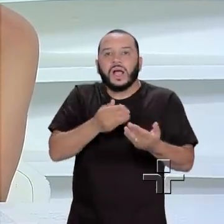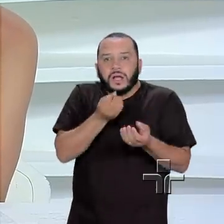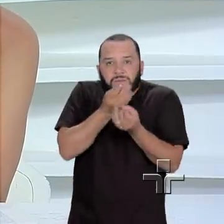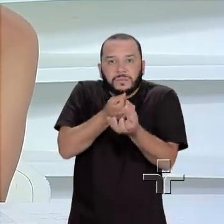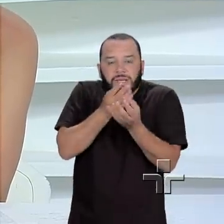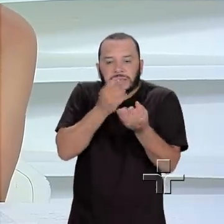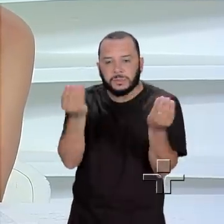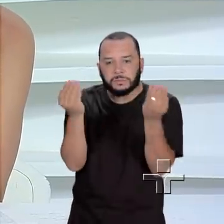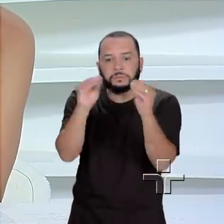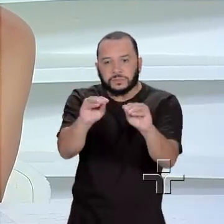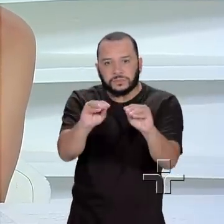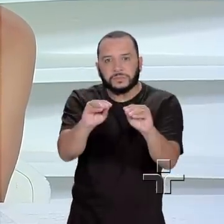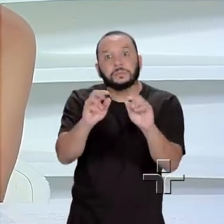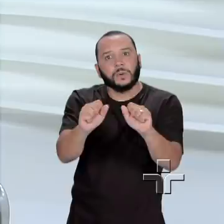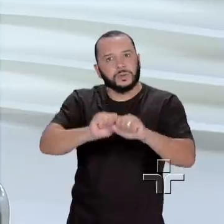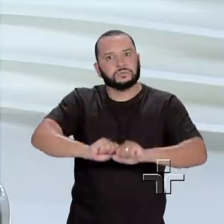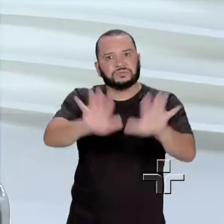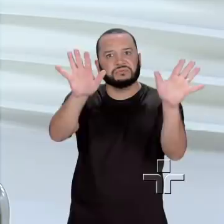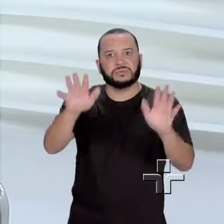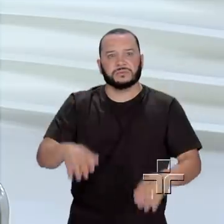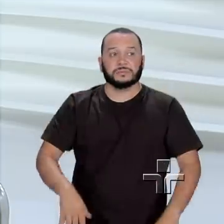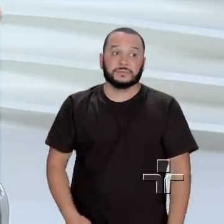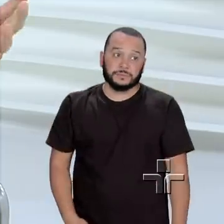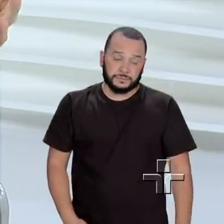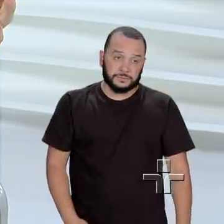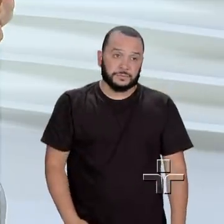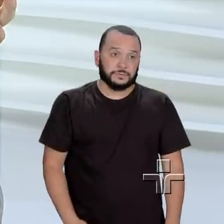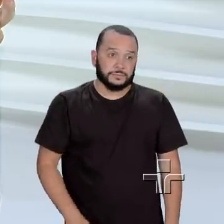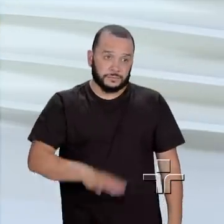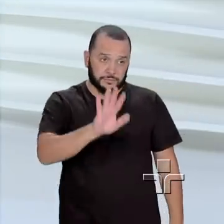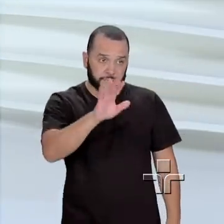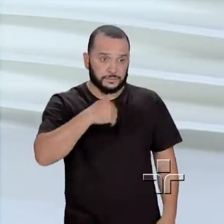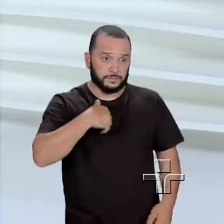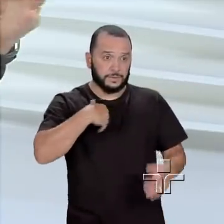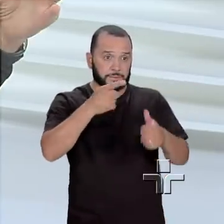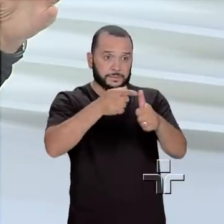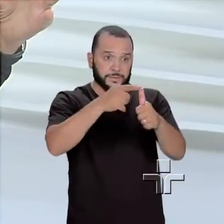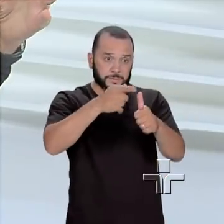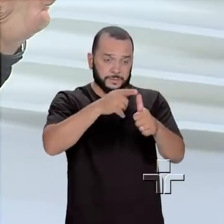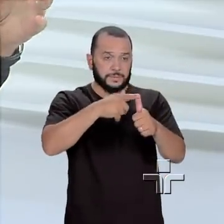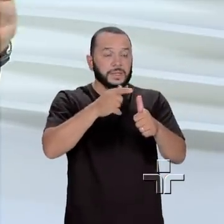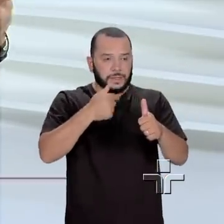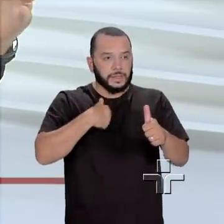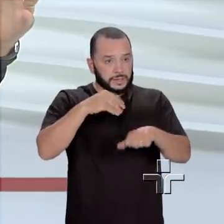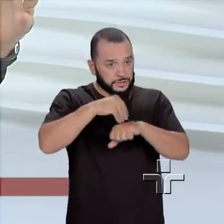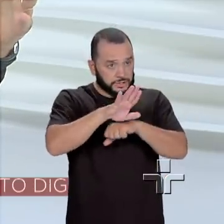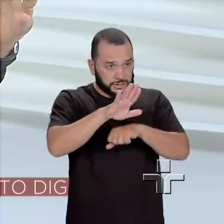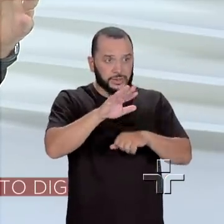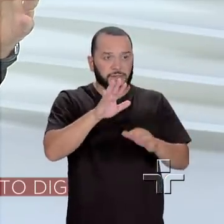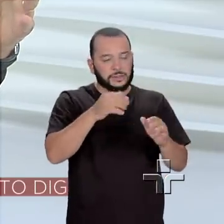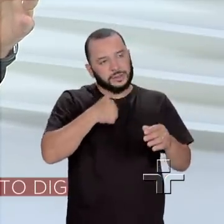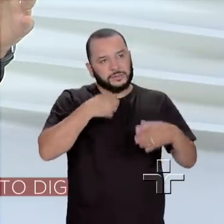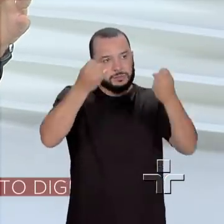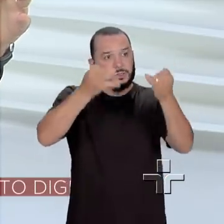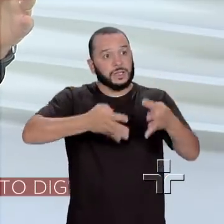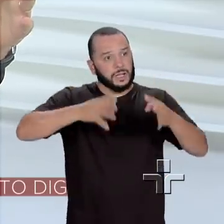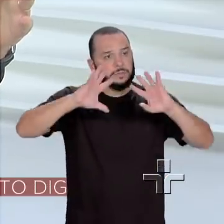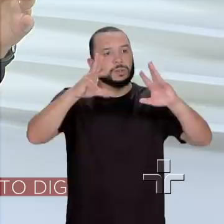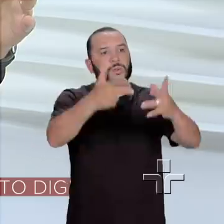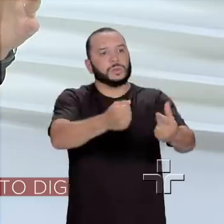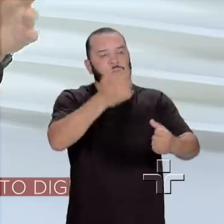redes sociais pode ter um preço. Bom, a primeira coisa que se tornou quase pervasiva agora, que a gente podia dizer para todo mundo,